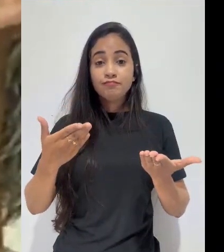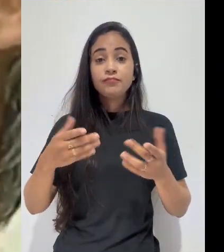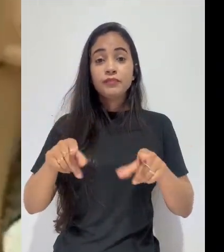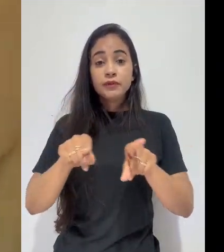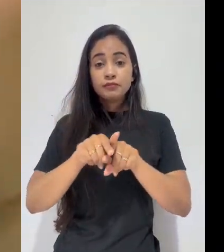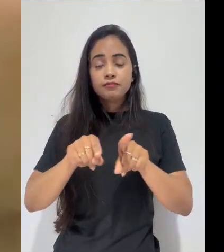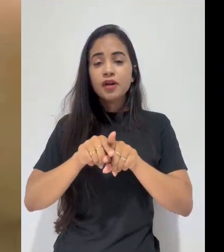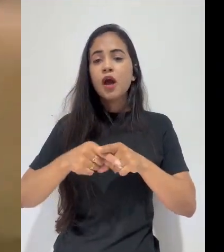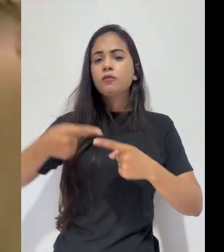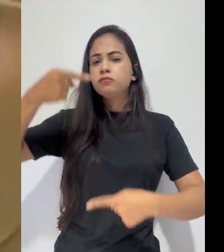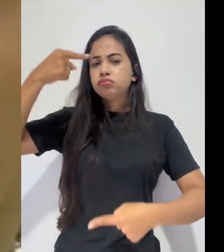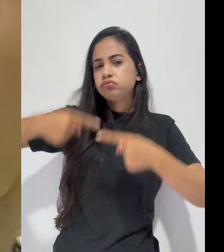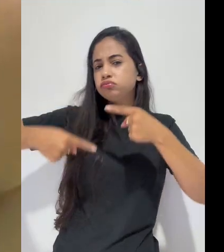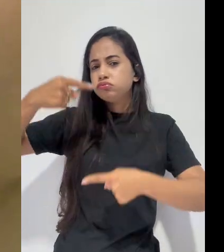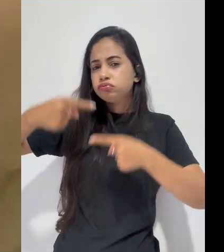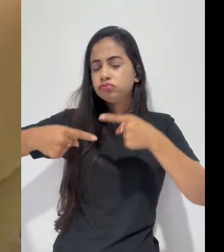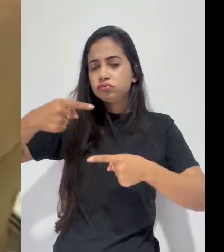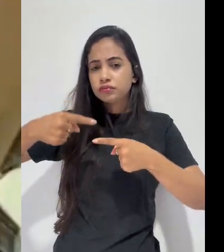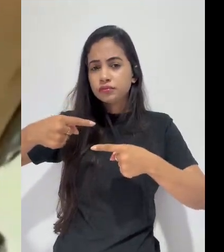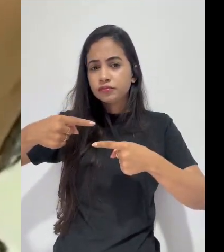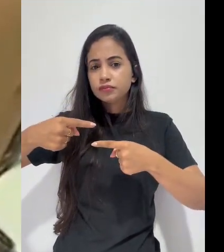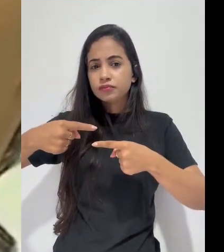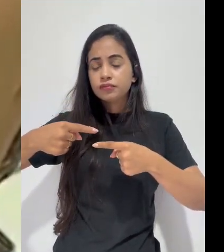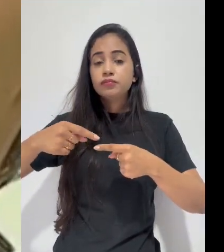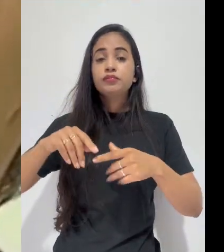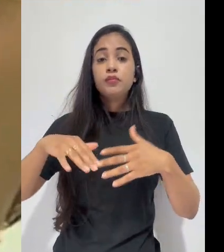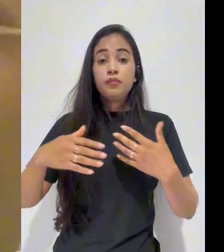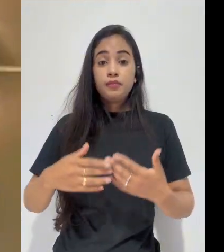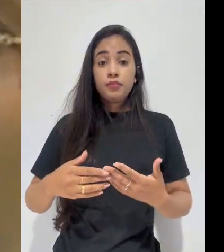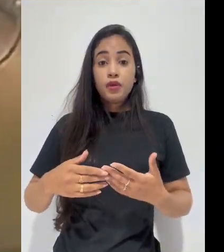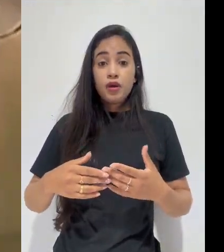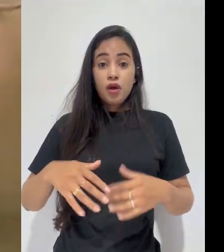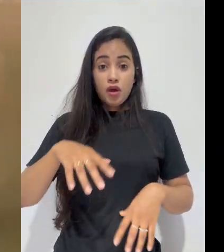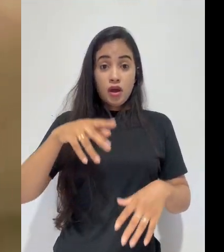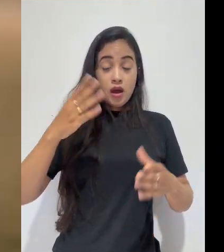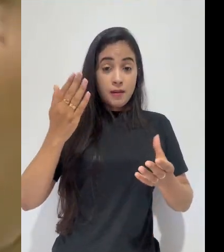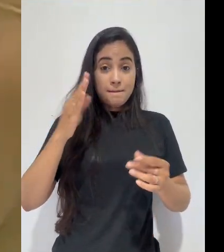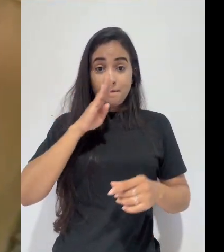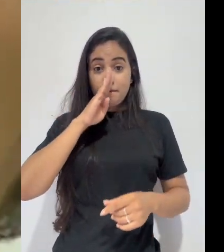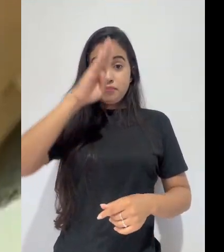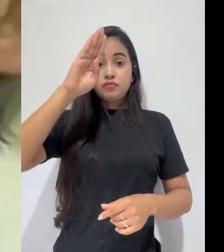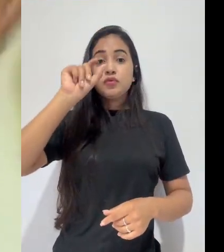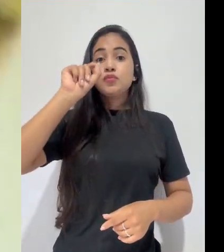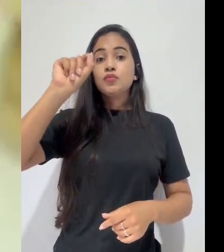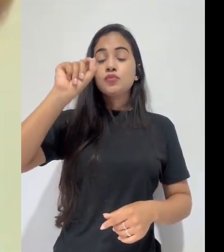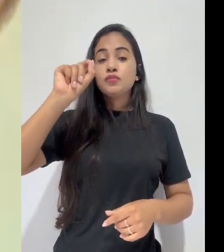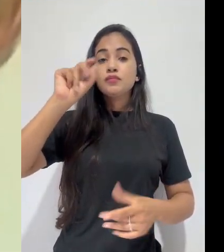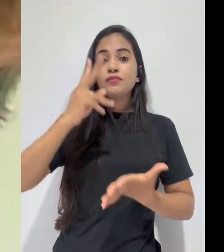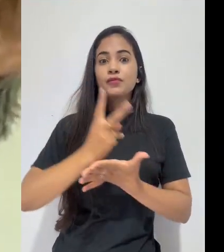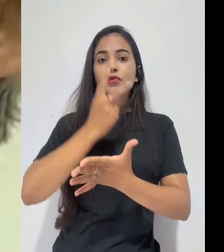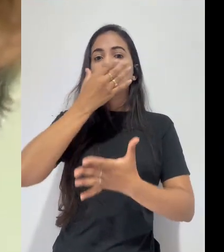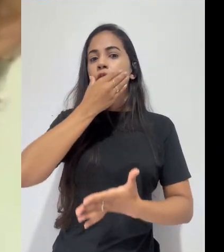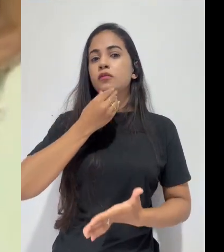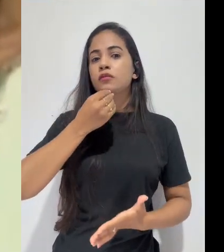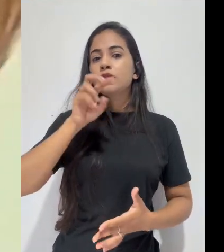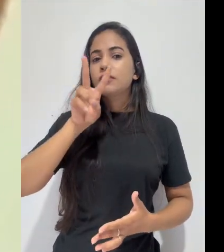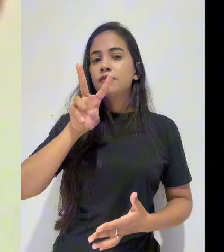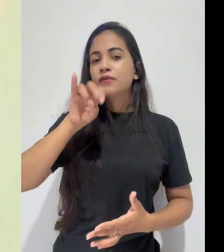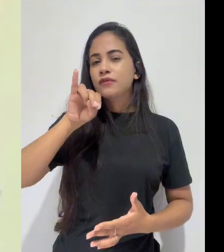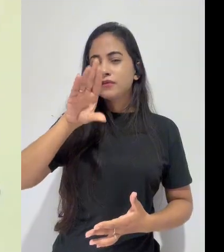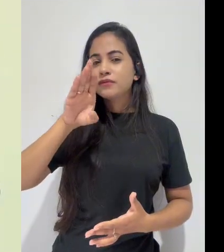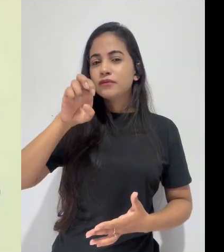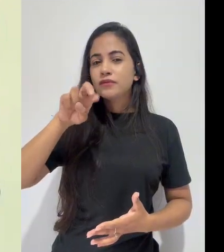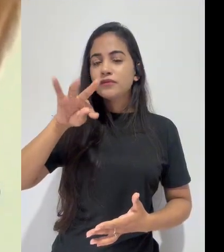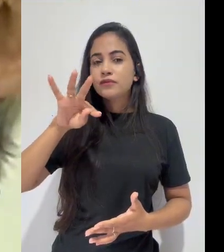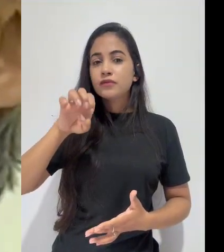os limites também das discussões em tese de congresso. O caso do Vicente ilustra muito bem a necessidade e a importância do